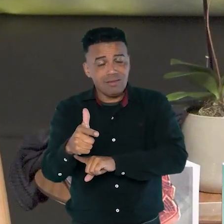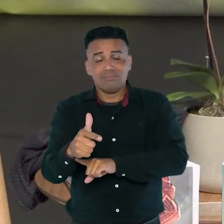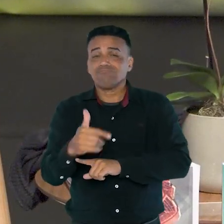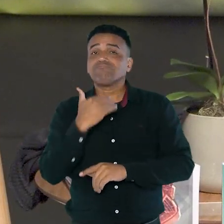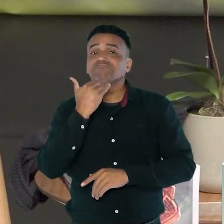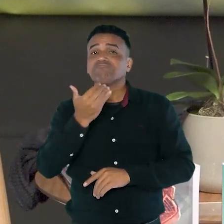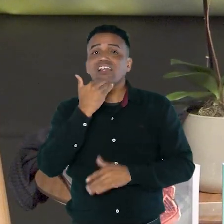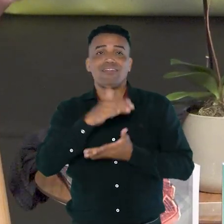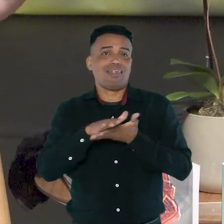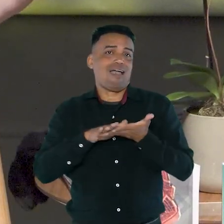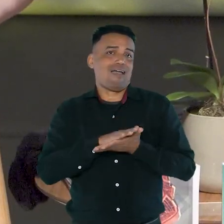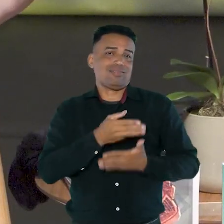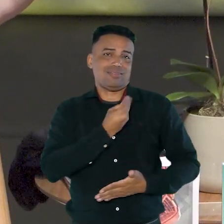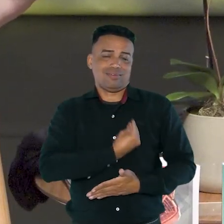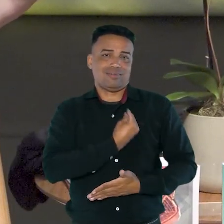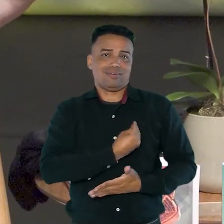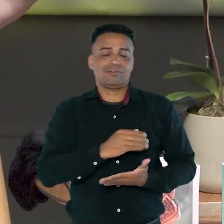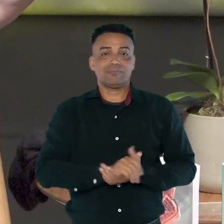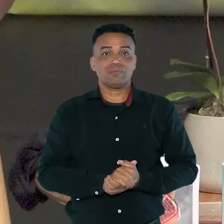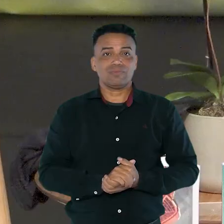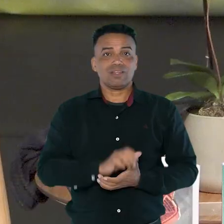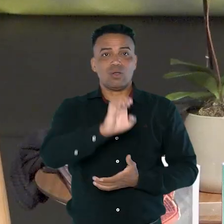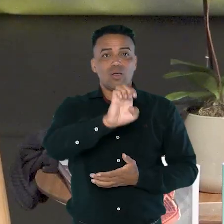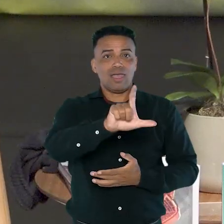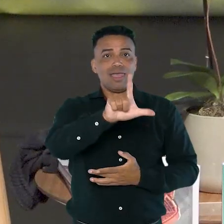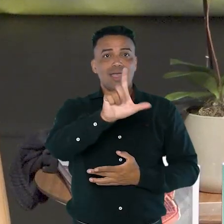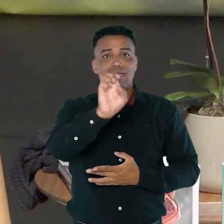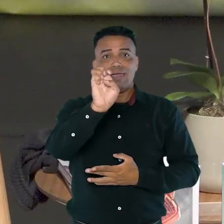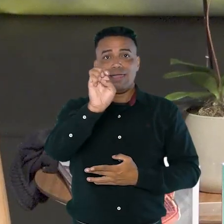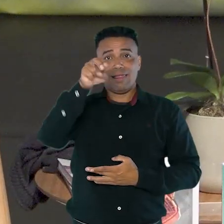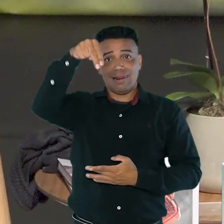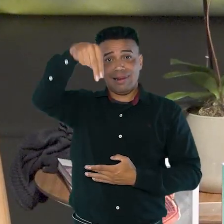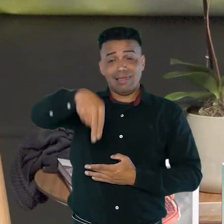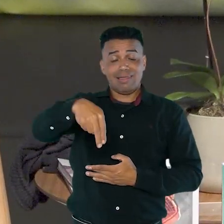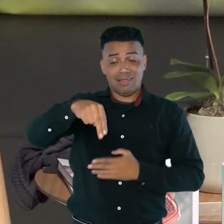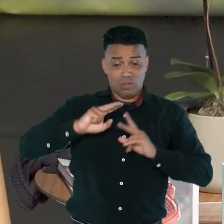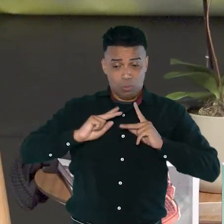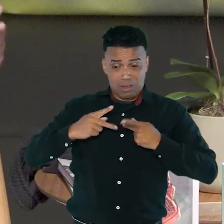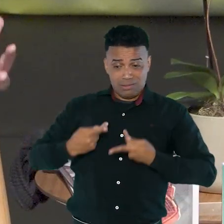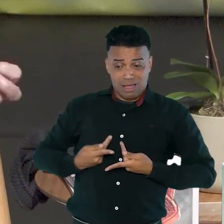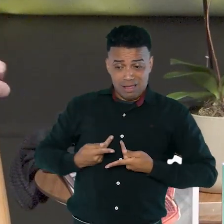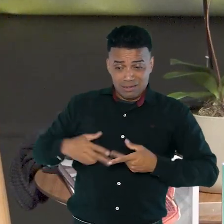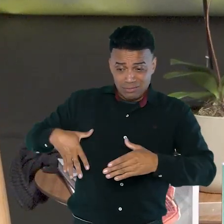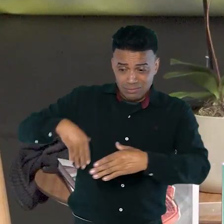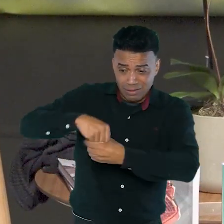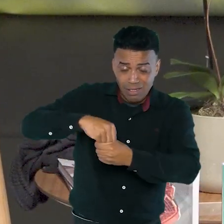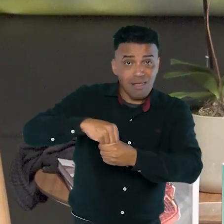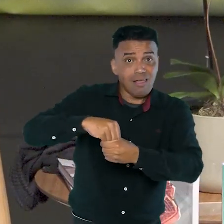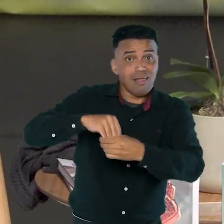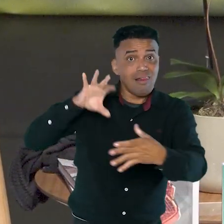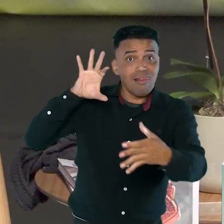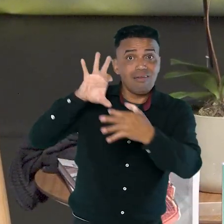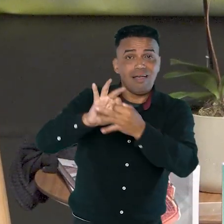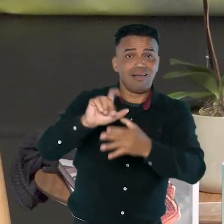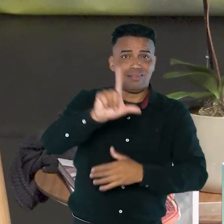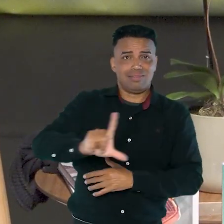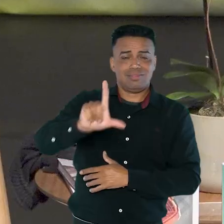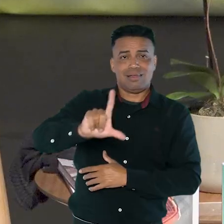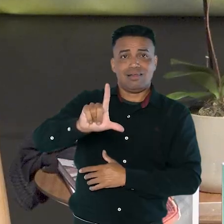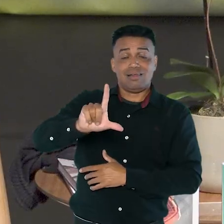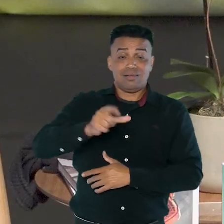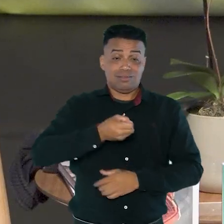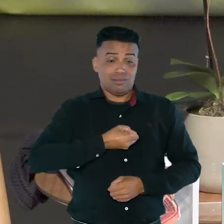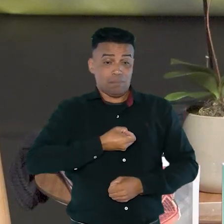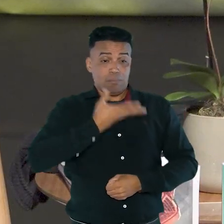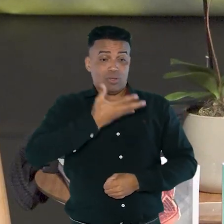nada. Quando a Ellen fala, atravessou, a minha humanidade se passa pela literatura.